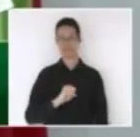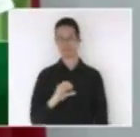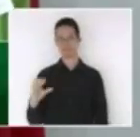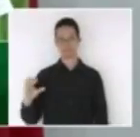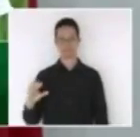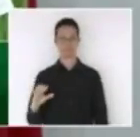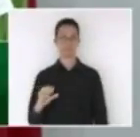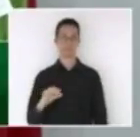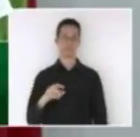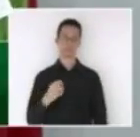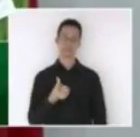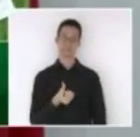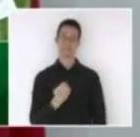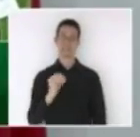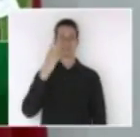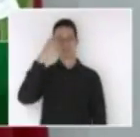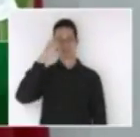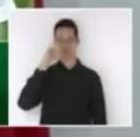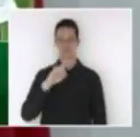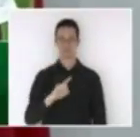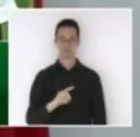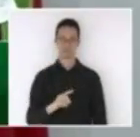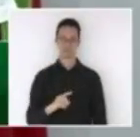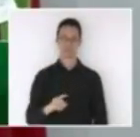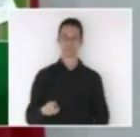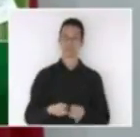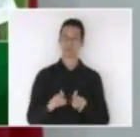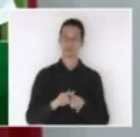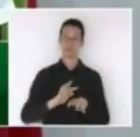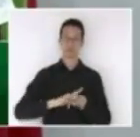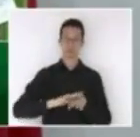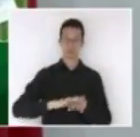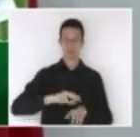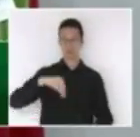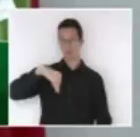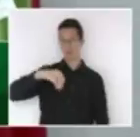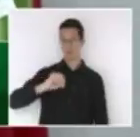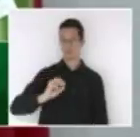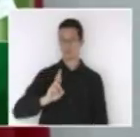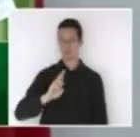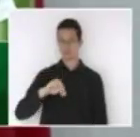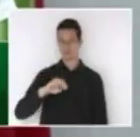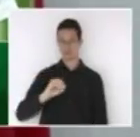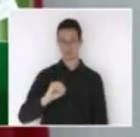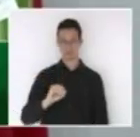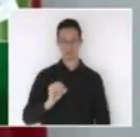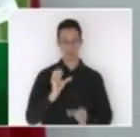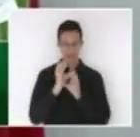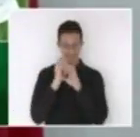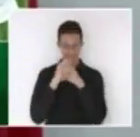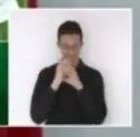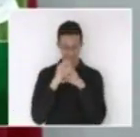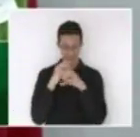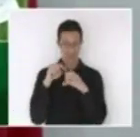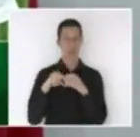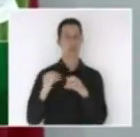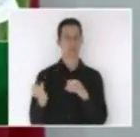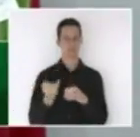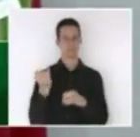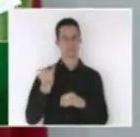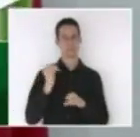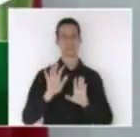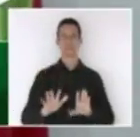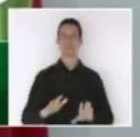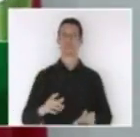esses exames são necessários, mas sabemos também que está encarecendo demais a nossa manutenção e a nossa